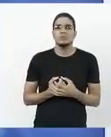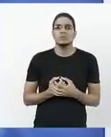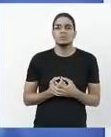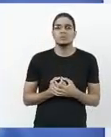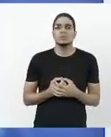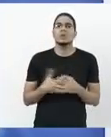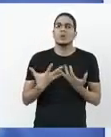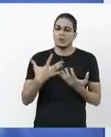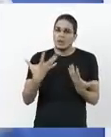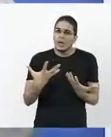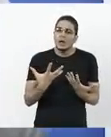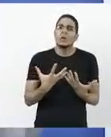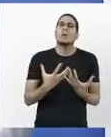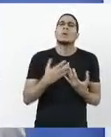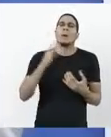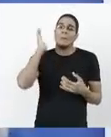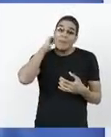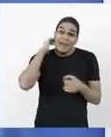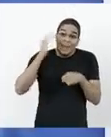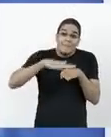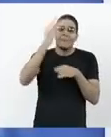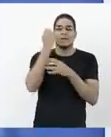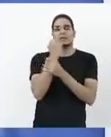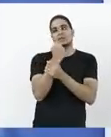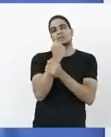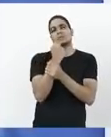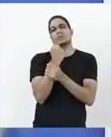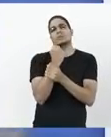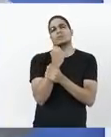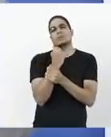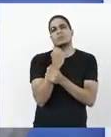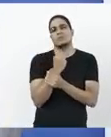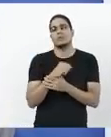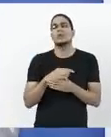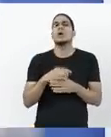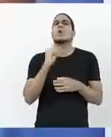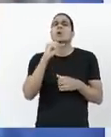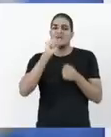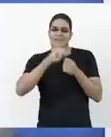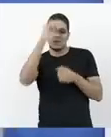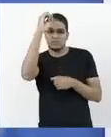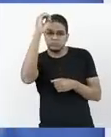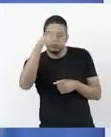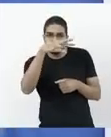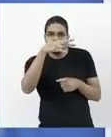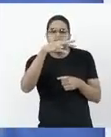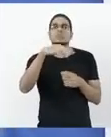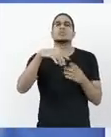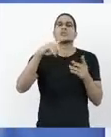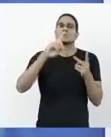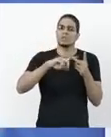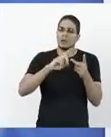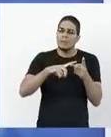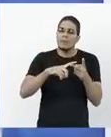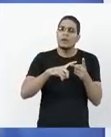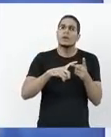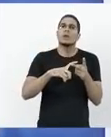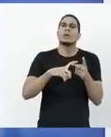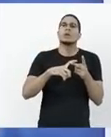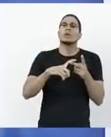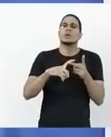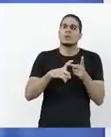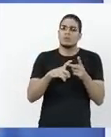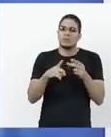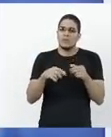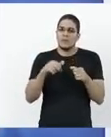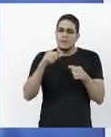Seguranças Claras, que vai trazer mais iluminação, vai pavimentar as ruas e, ao mesmo tempo, também vai trazer a Guarda Municipal para poder dar proteção a todos